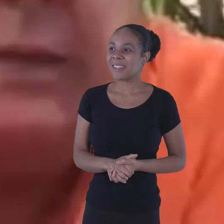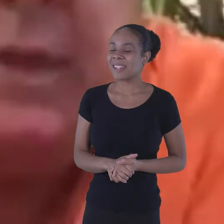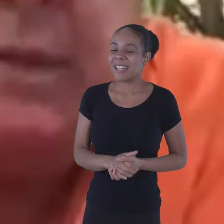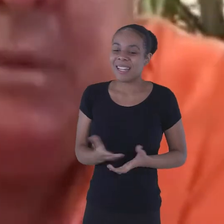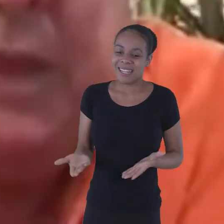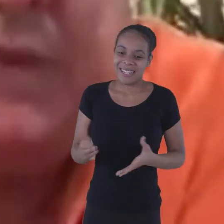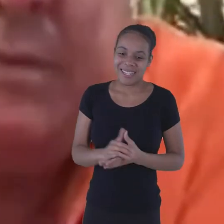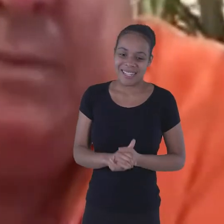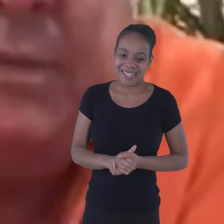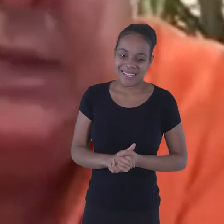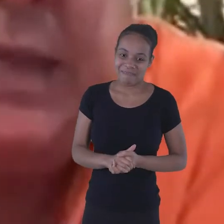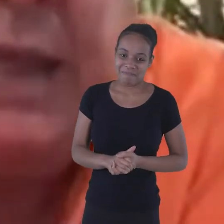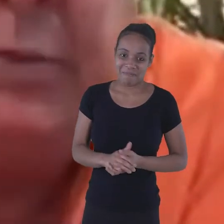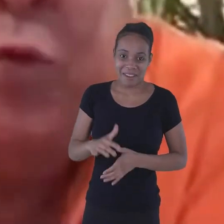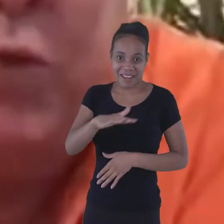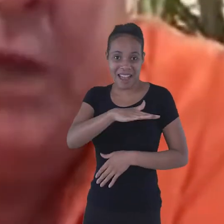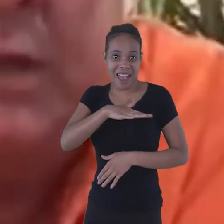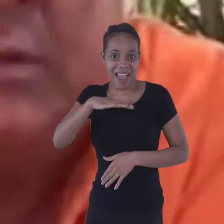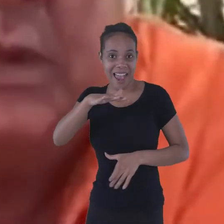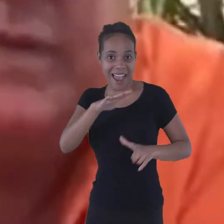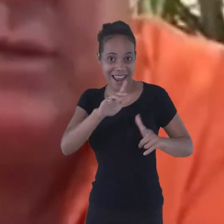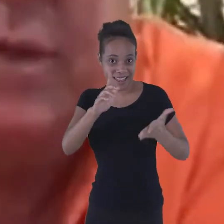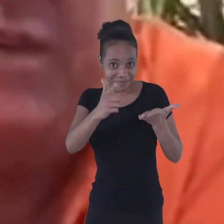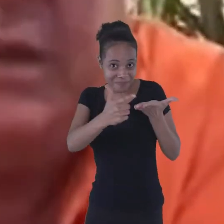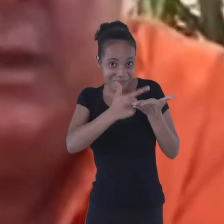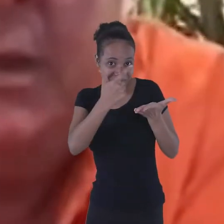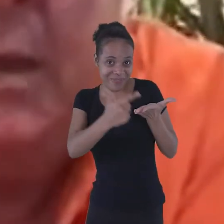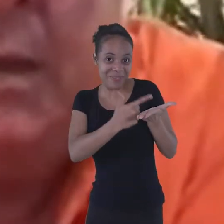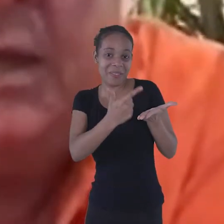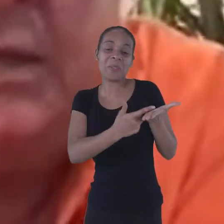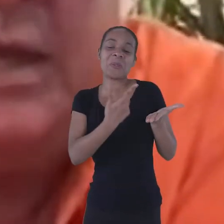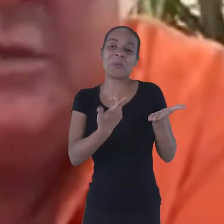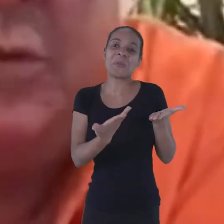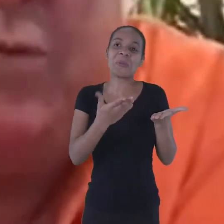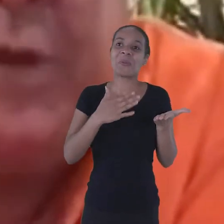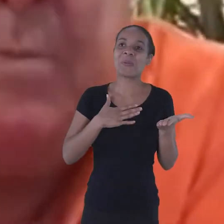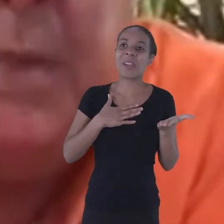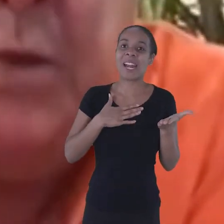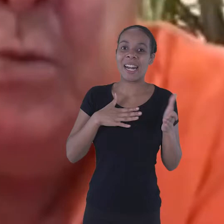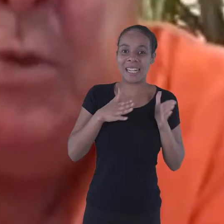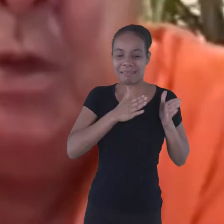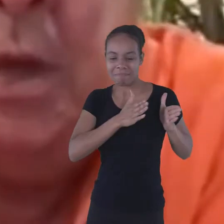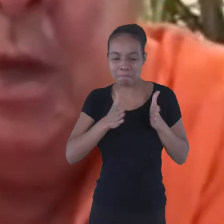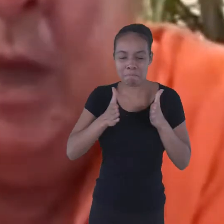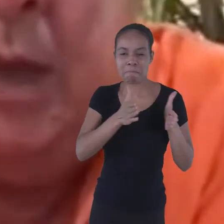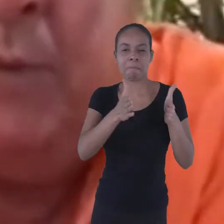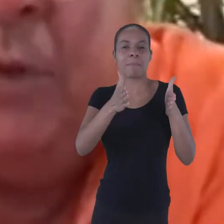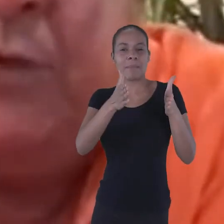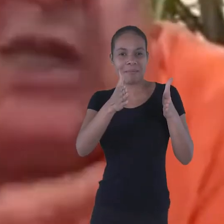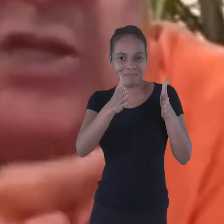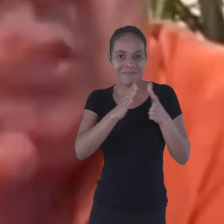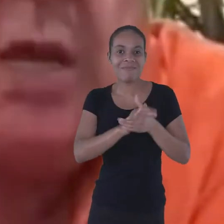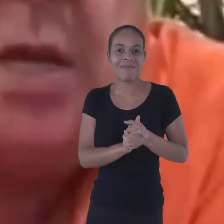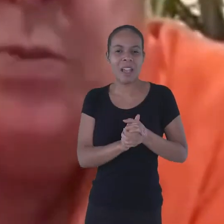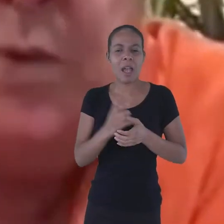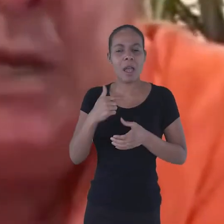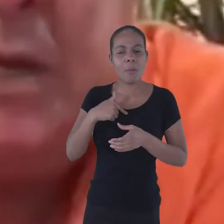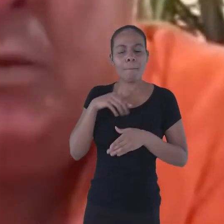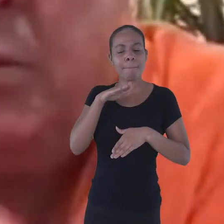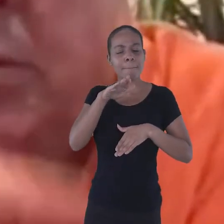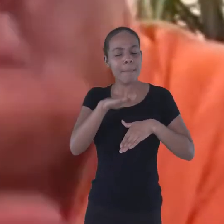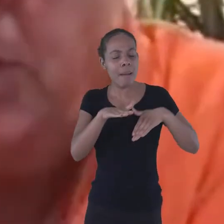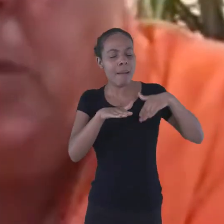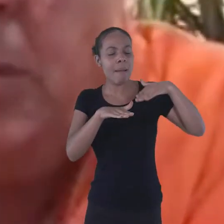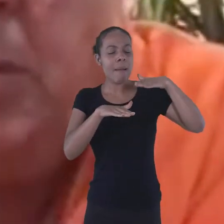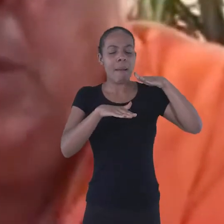dentro dessa literatura, dentro desse novo caminho. eu vou tateando aí,